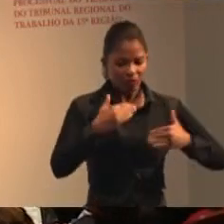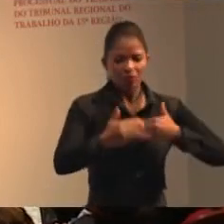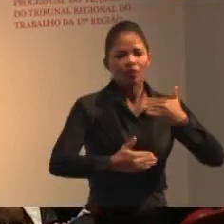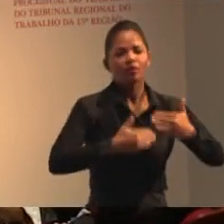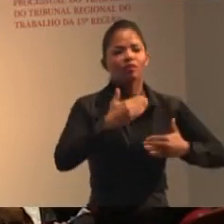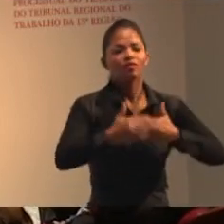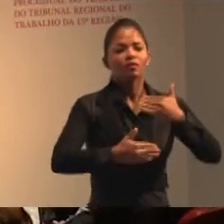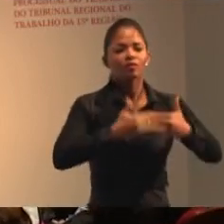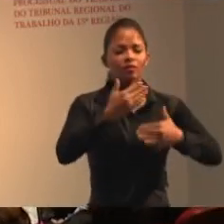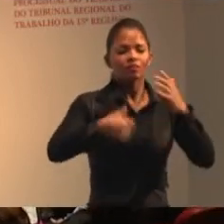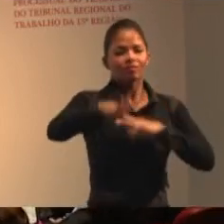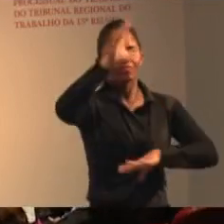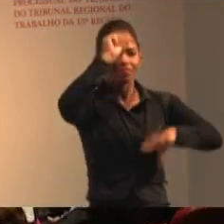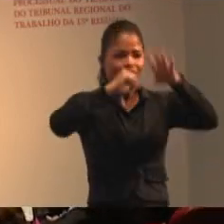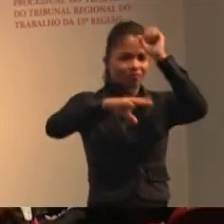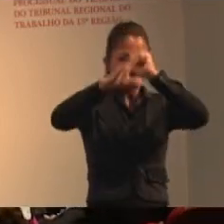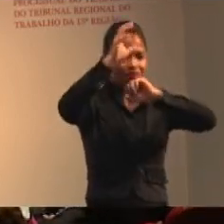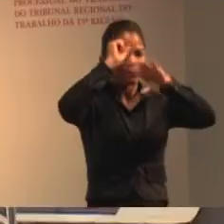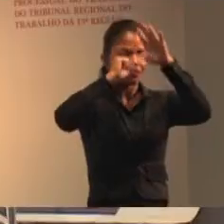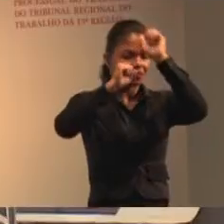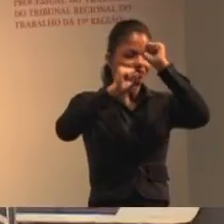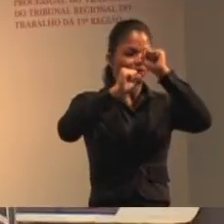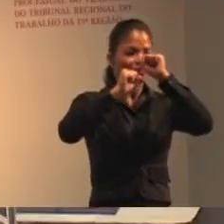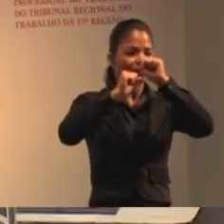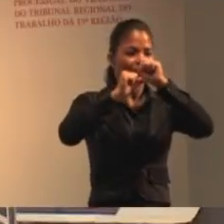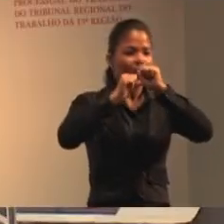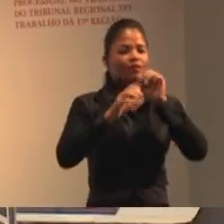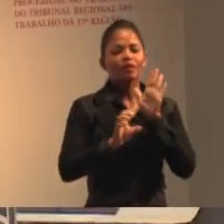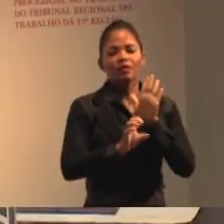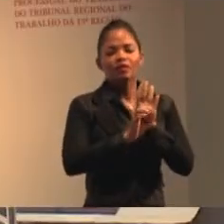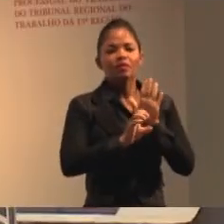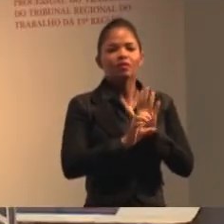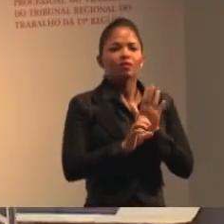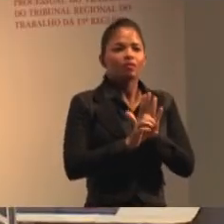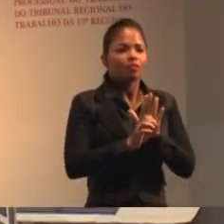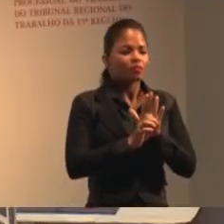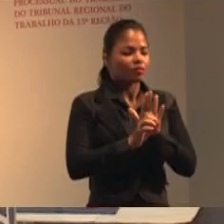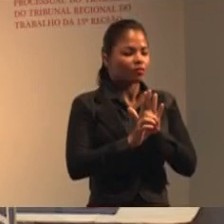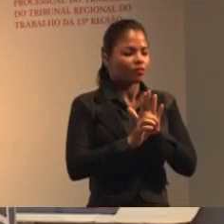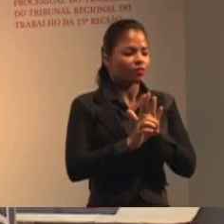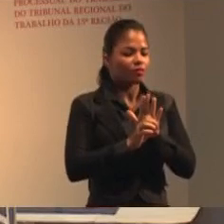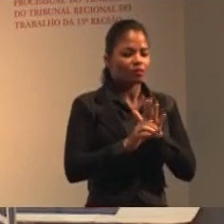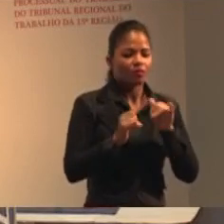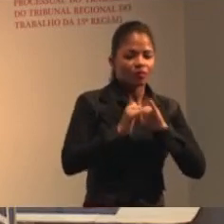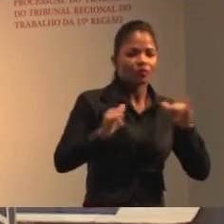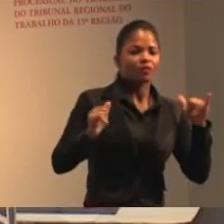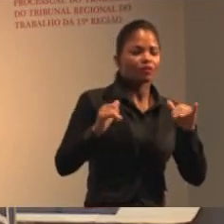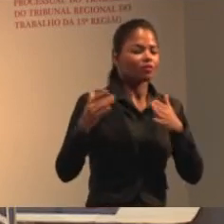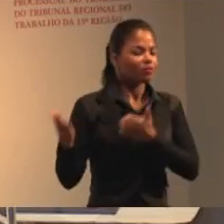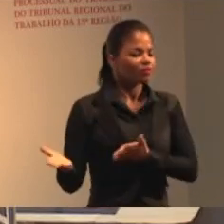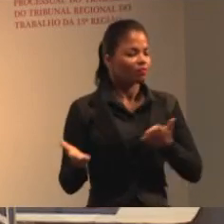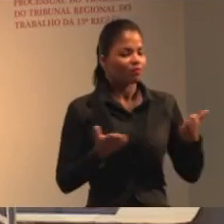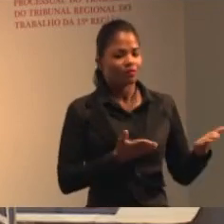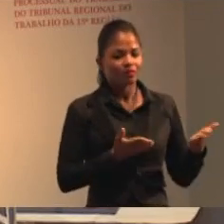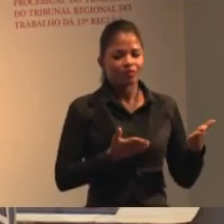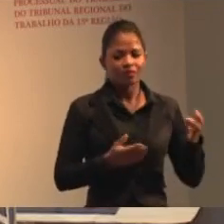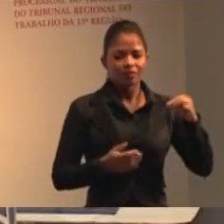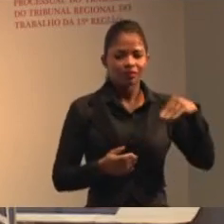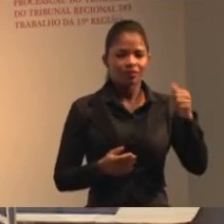de constante aprendizado depende, por exemplo, a promoção por merecimento do